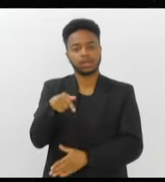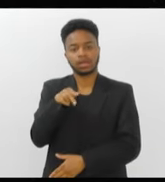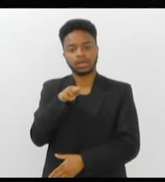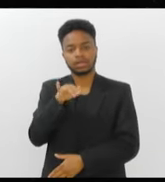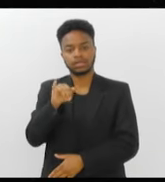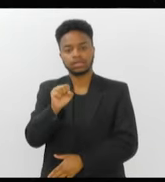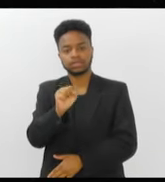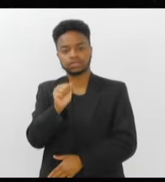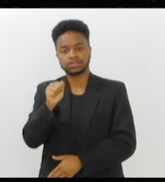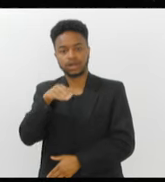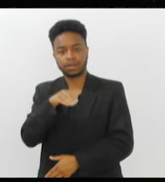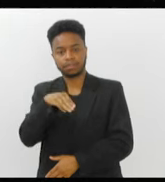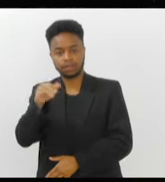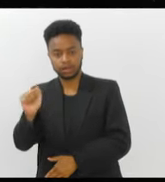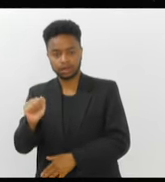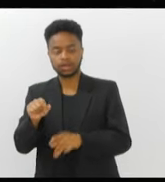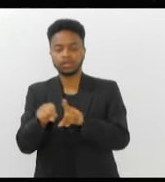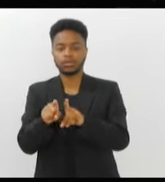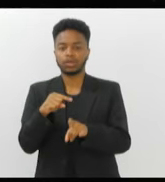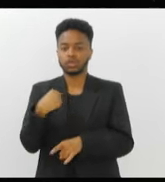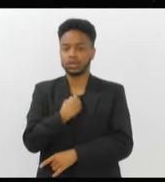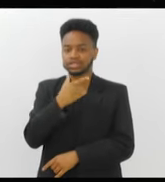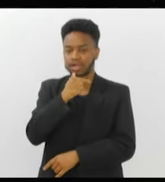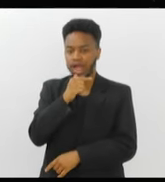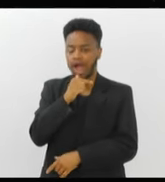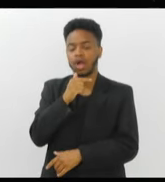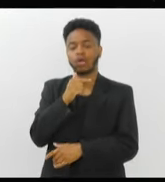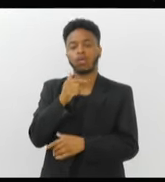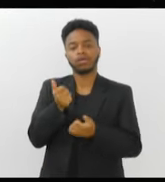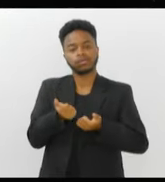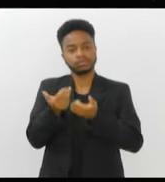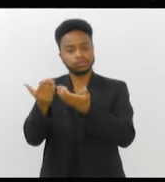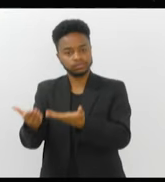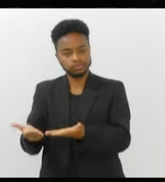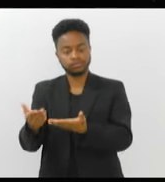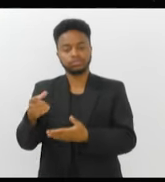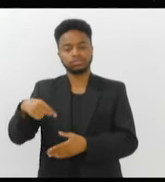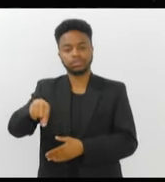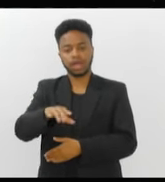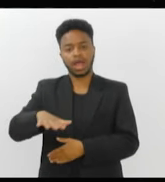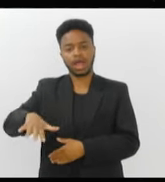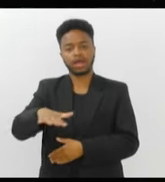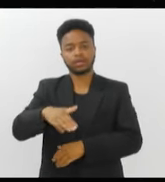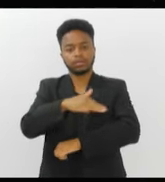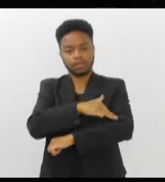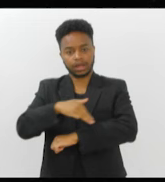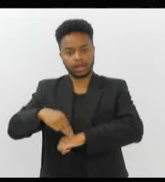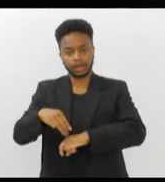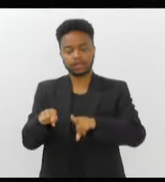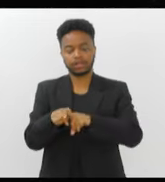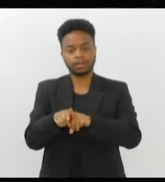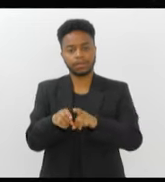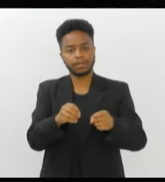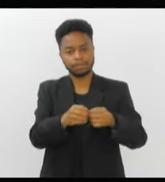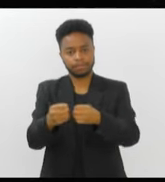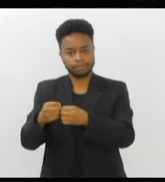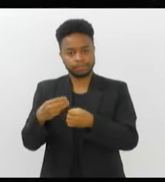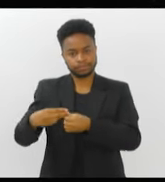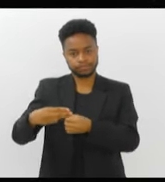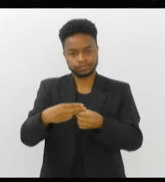do nosso abastecimento de água no município de Macaé e toda a região. Então, eu quero aqui, senhor